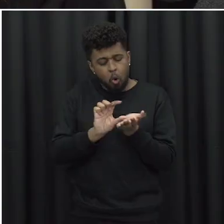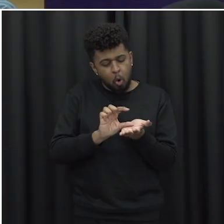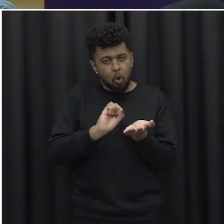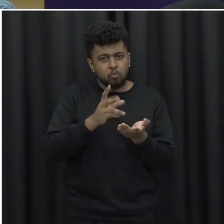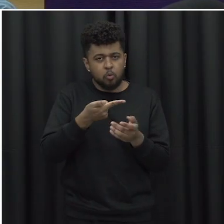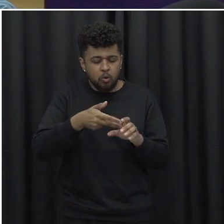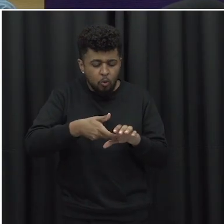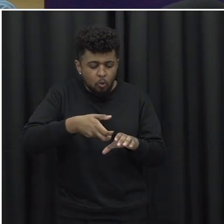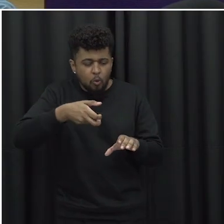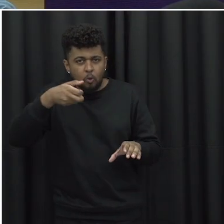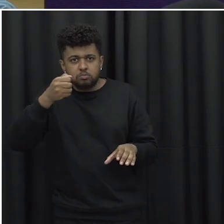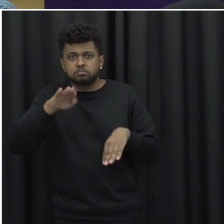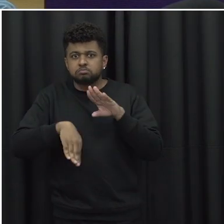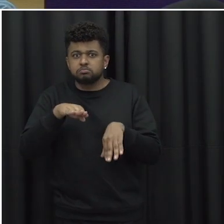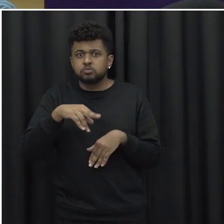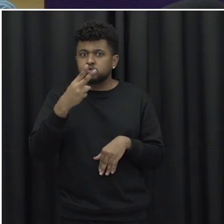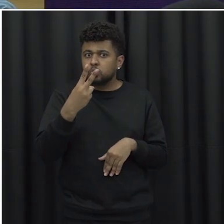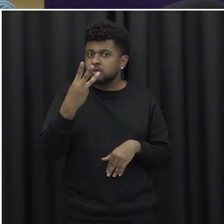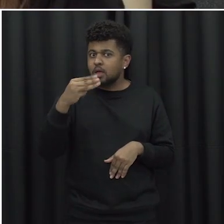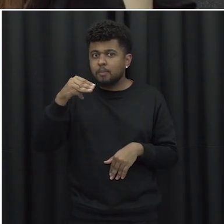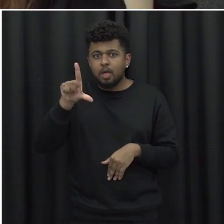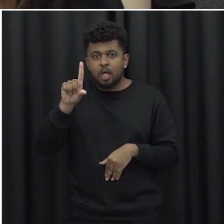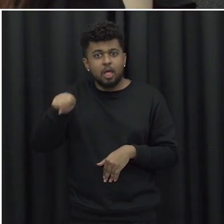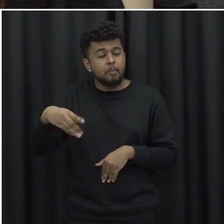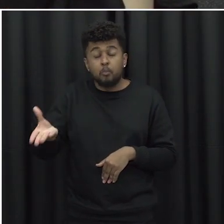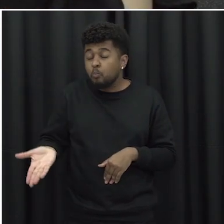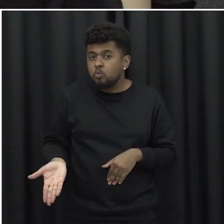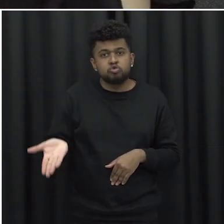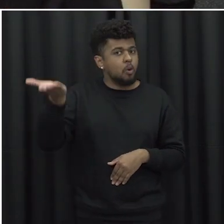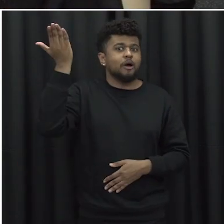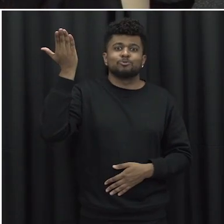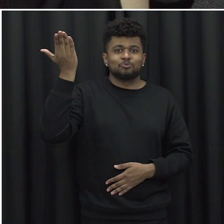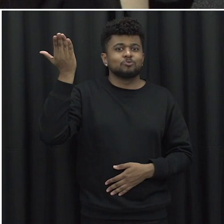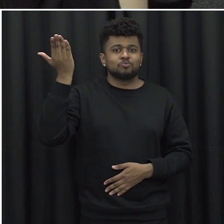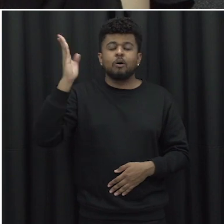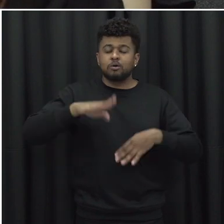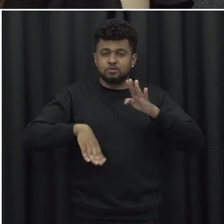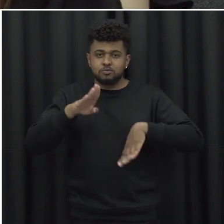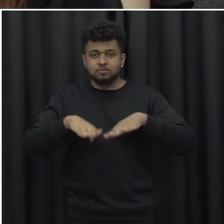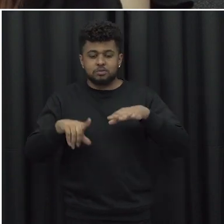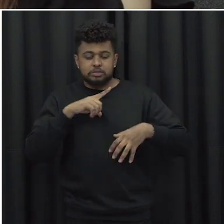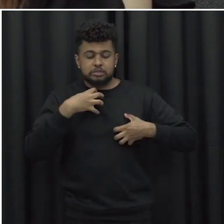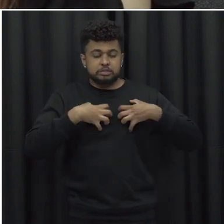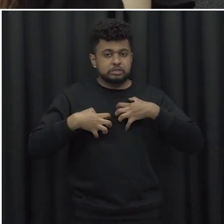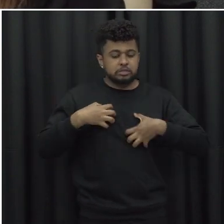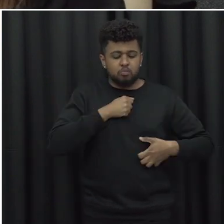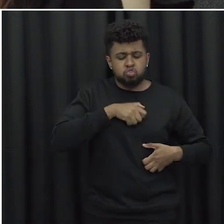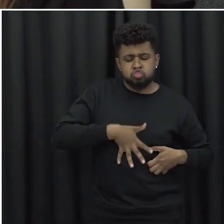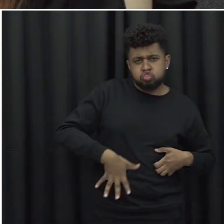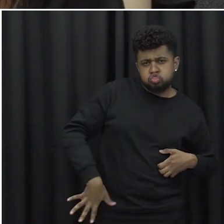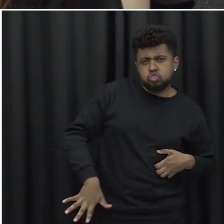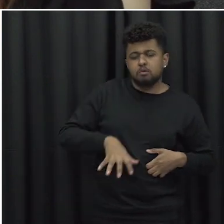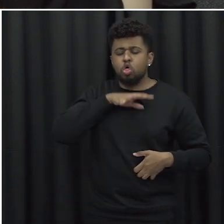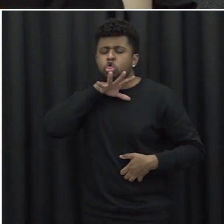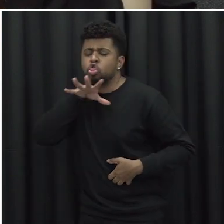copinho ou uma seringa. Isso daí dá às vezes 2, 3 ml, é uma dose, uma super dosagem para ele. E acaba dando efeito colateral, como